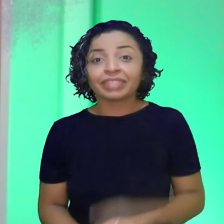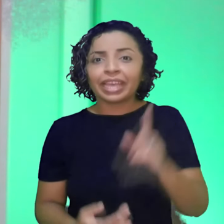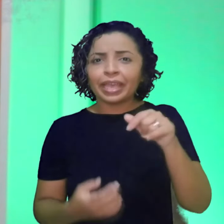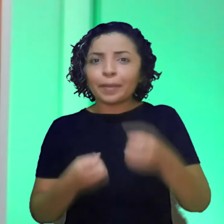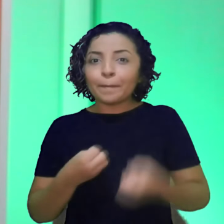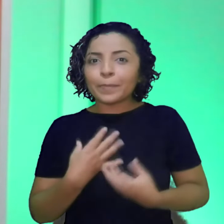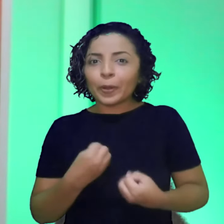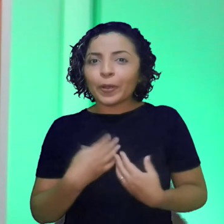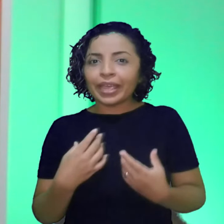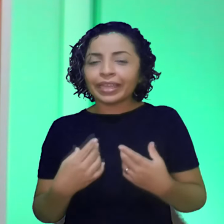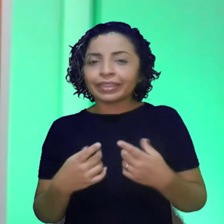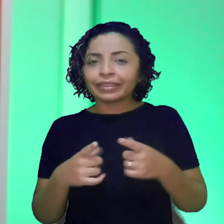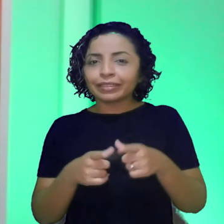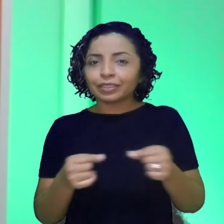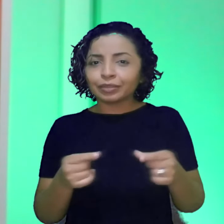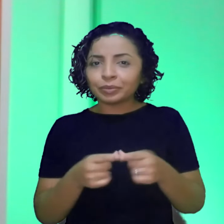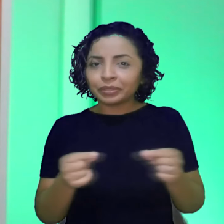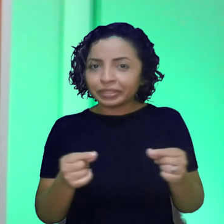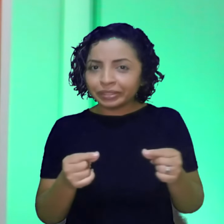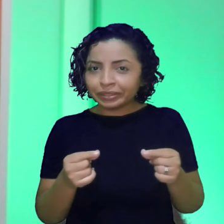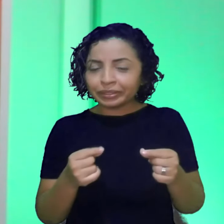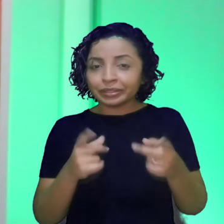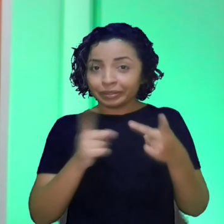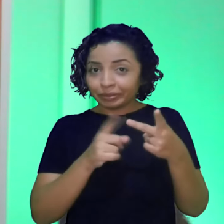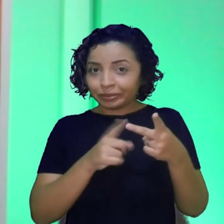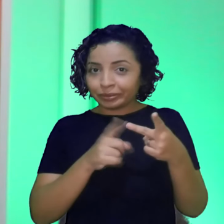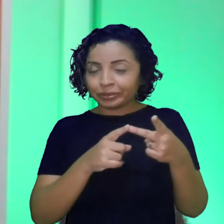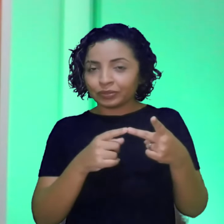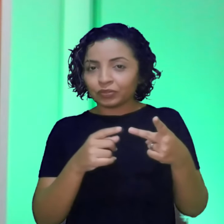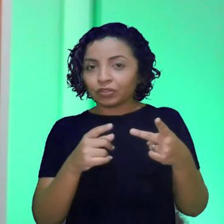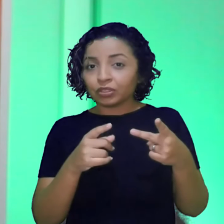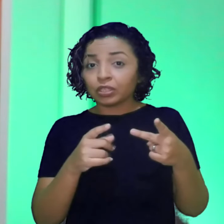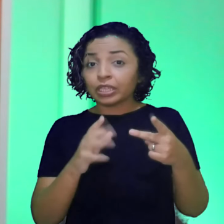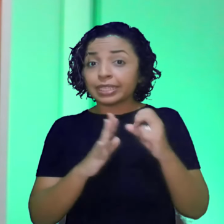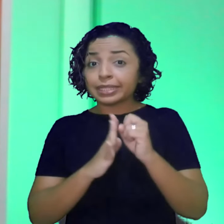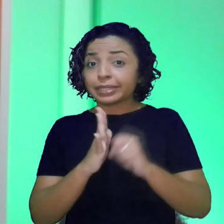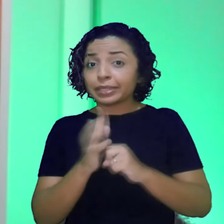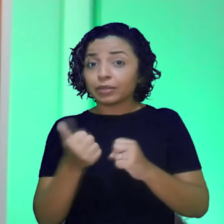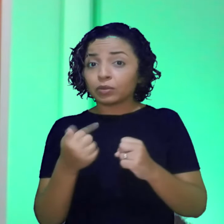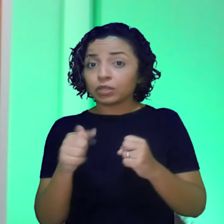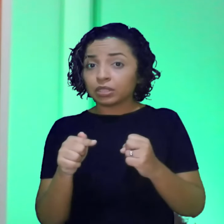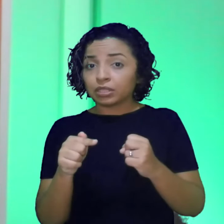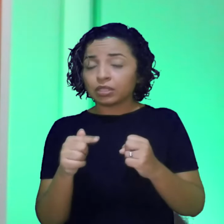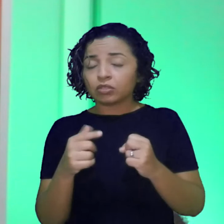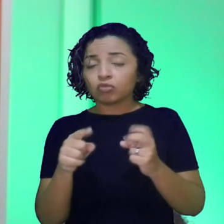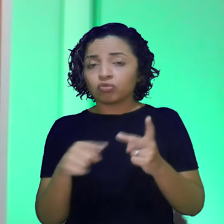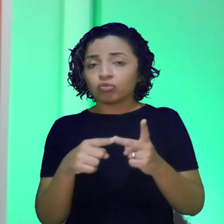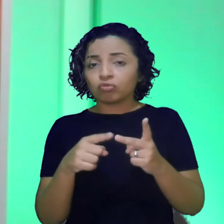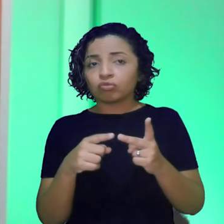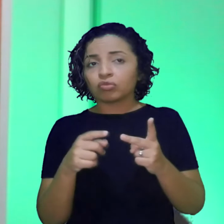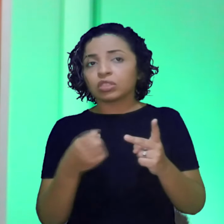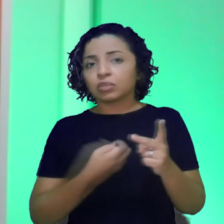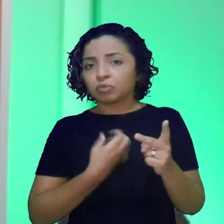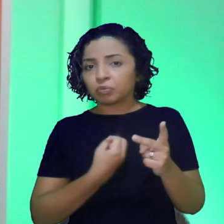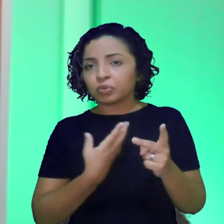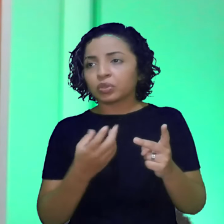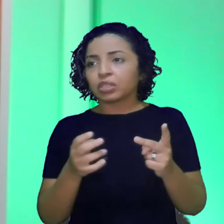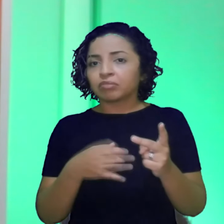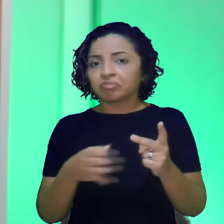É um poeta japonês, Matsuo Basho, do século 17, vejam só. Basho percorreu os caminhos como poeta